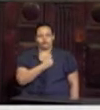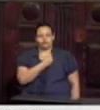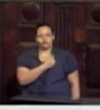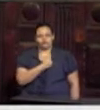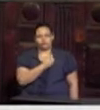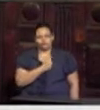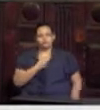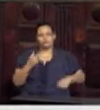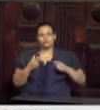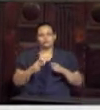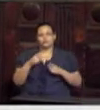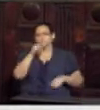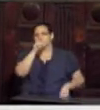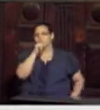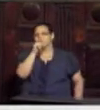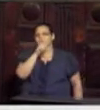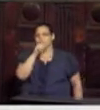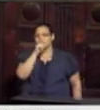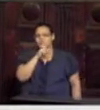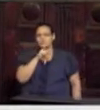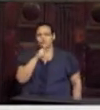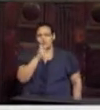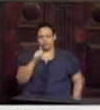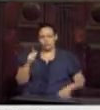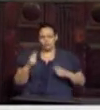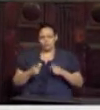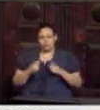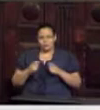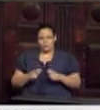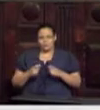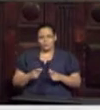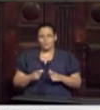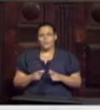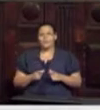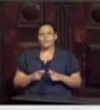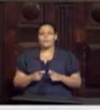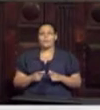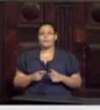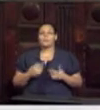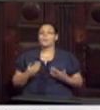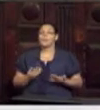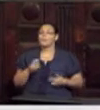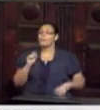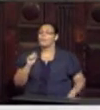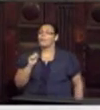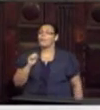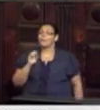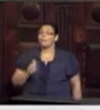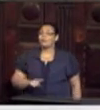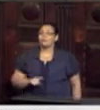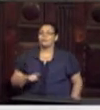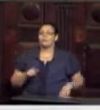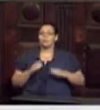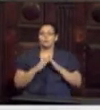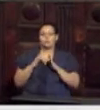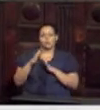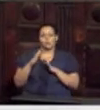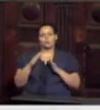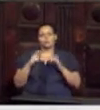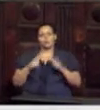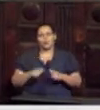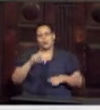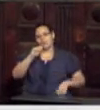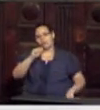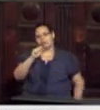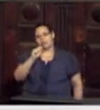novo território que surgiu na análise dessa estatística da mancha criminal, que é a comunidade do